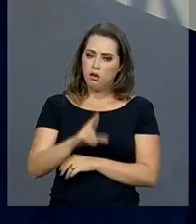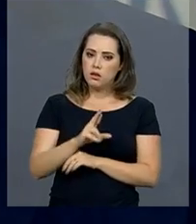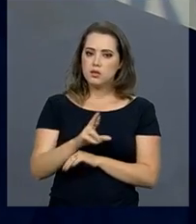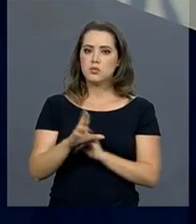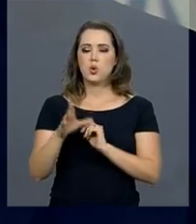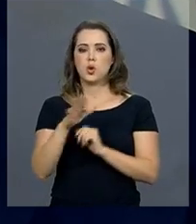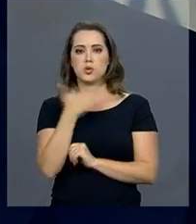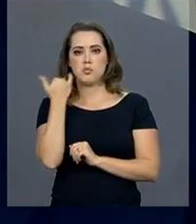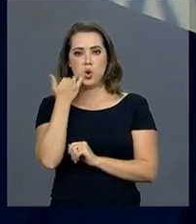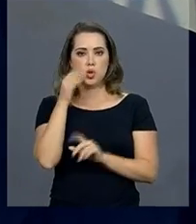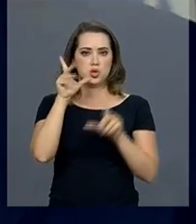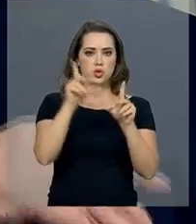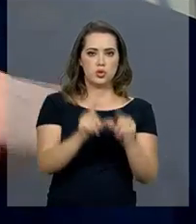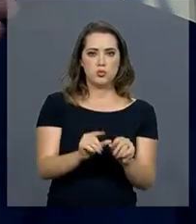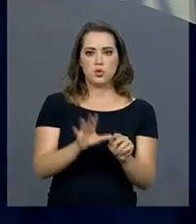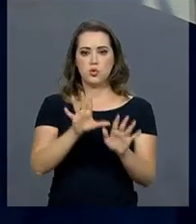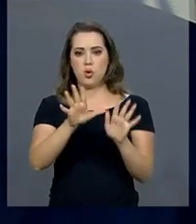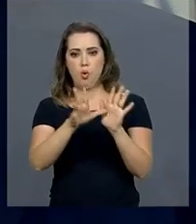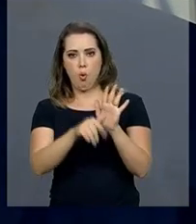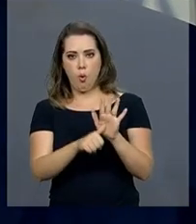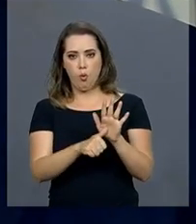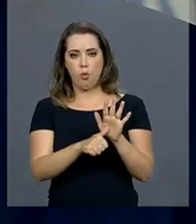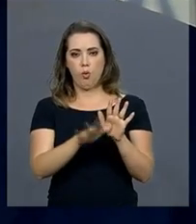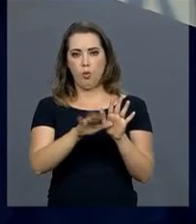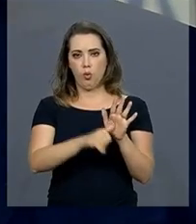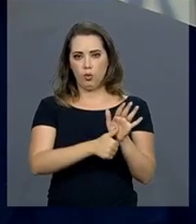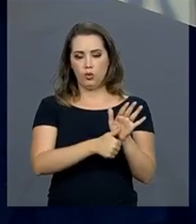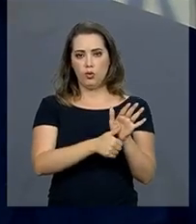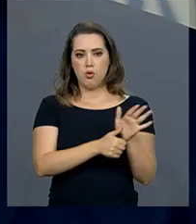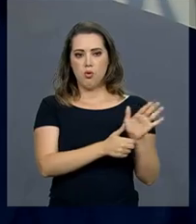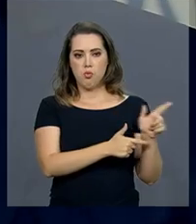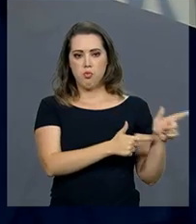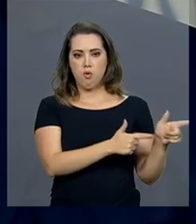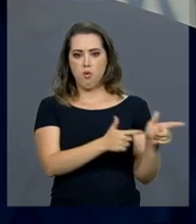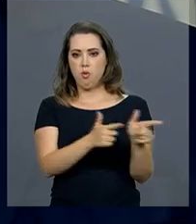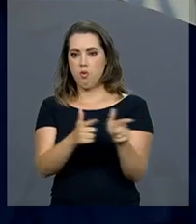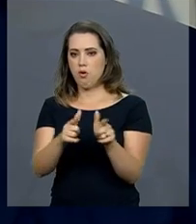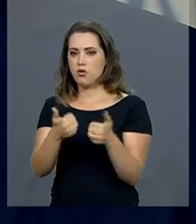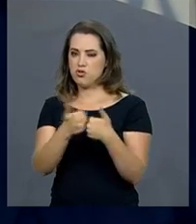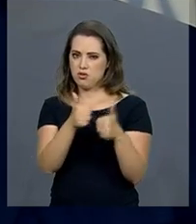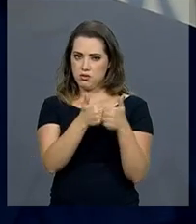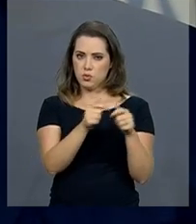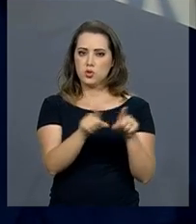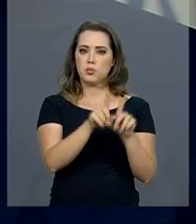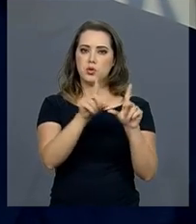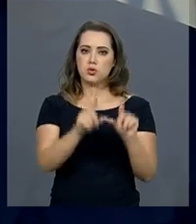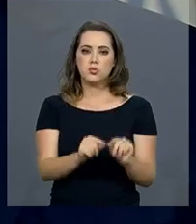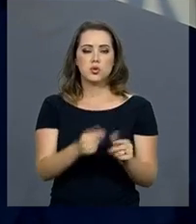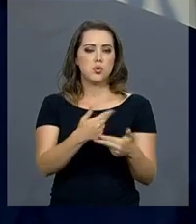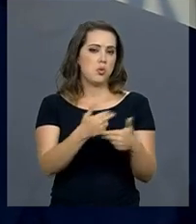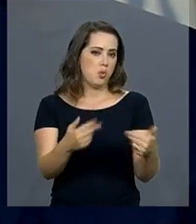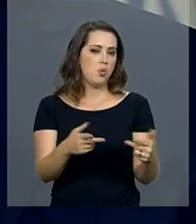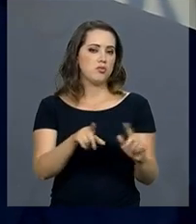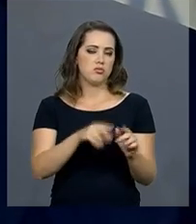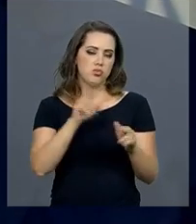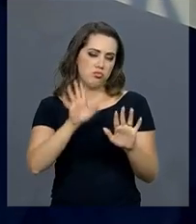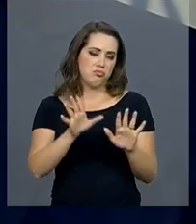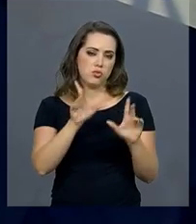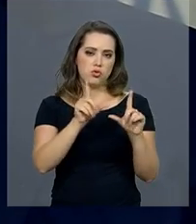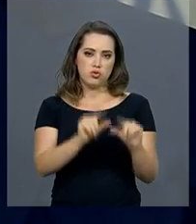assalto a cargas e outros tantos outros santos espécie de idosos é caíram é brutalmente